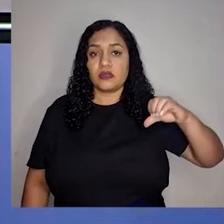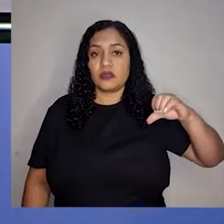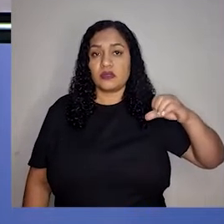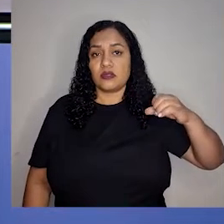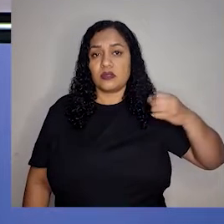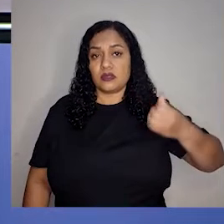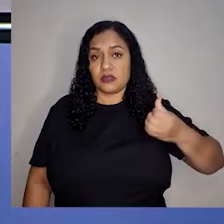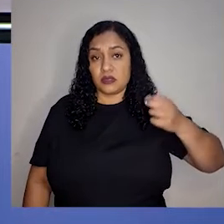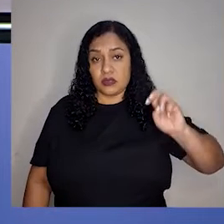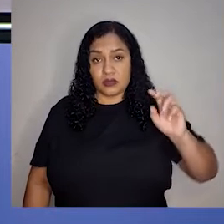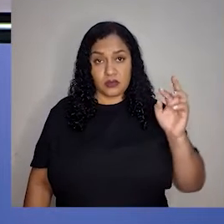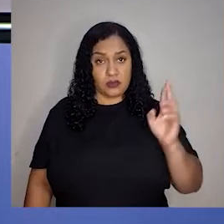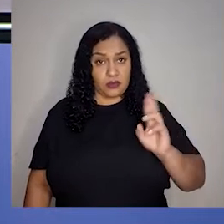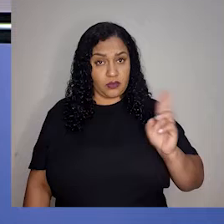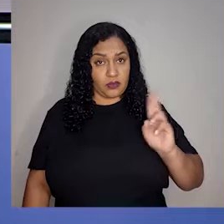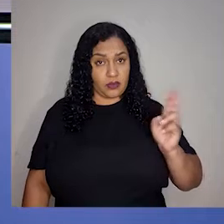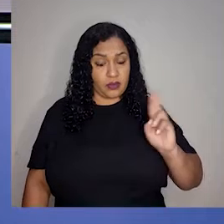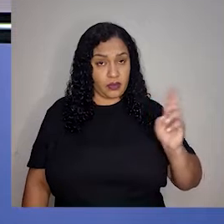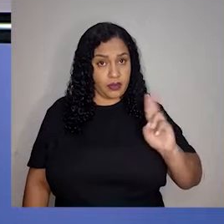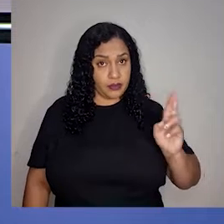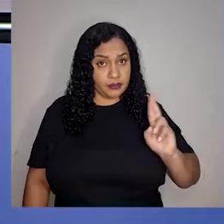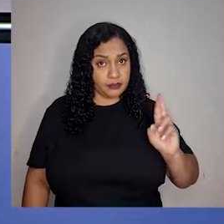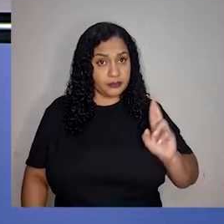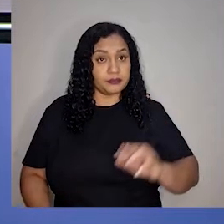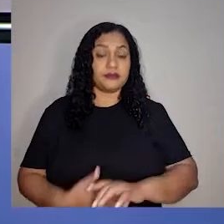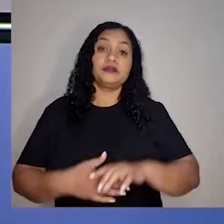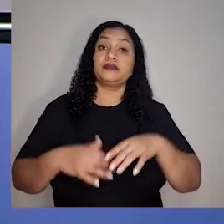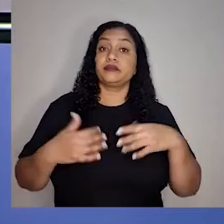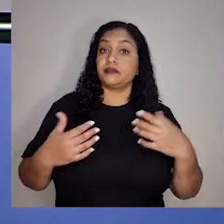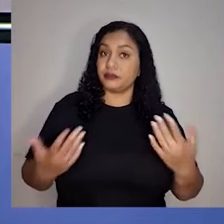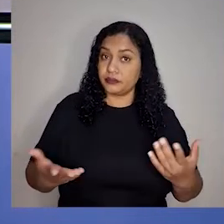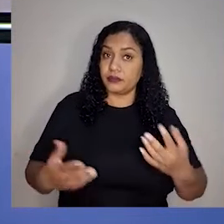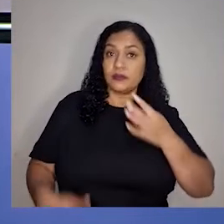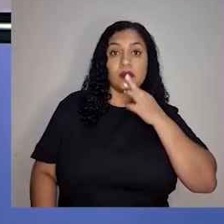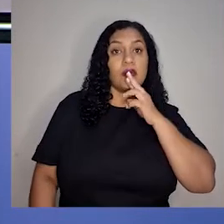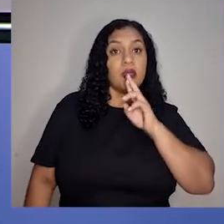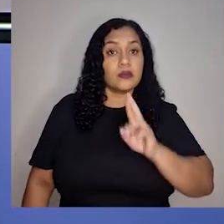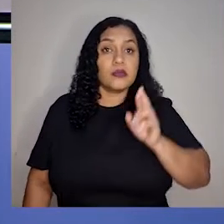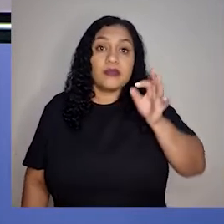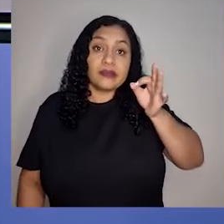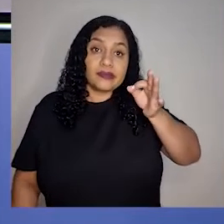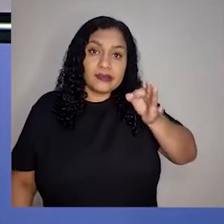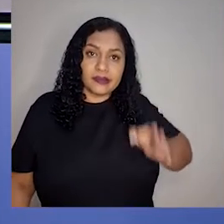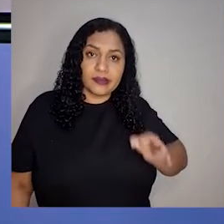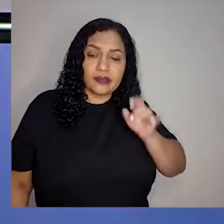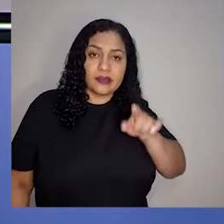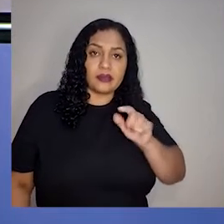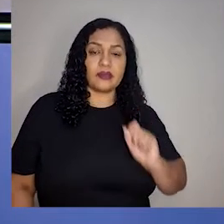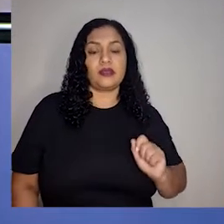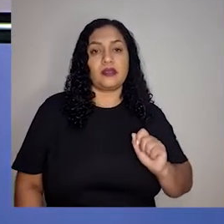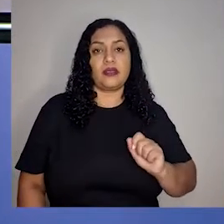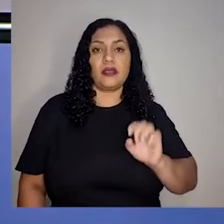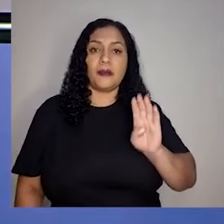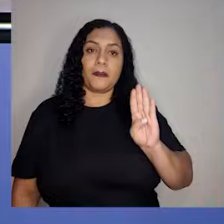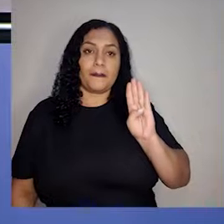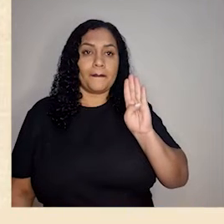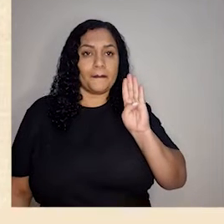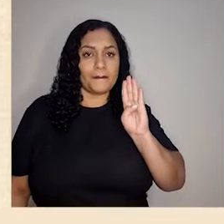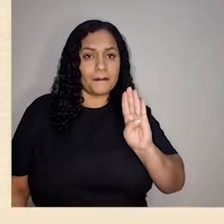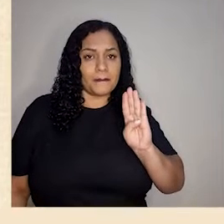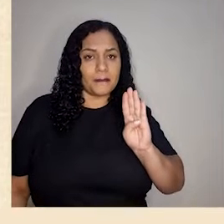19965 então a resposta correta é a alternativa